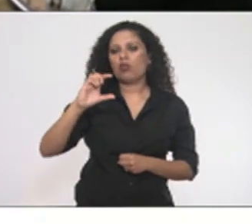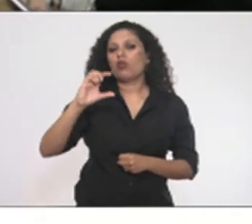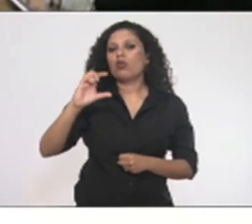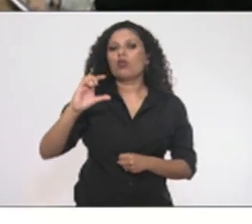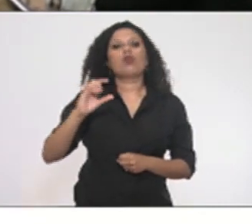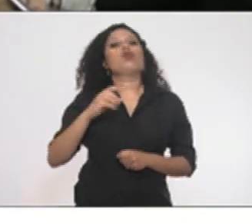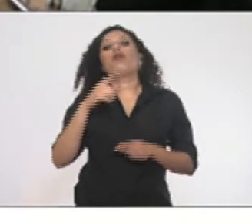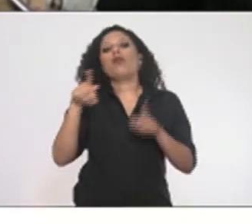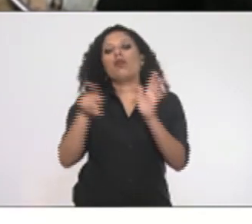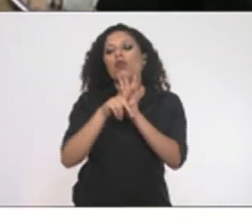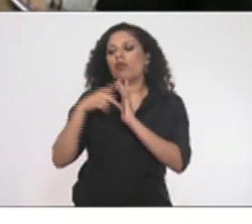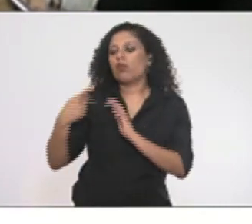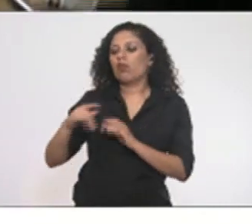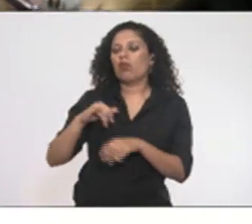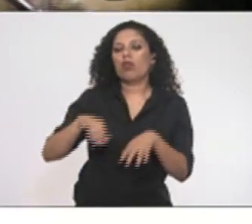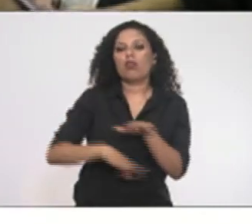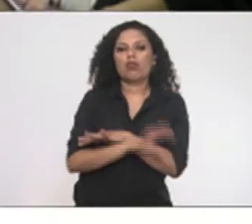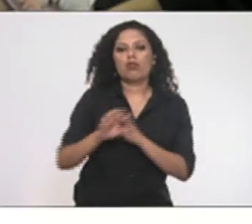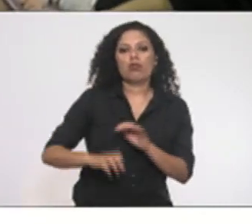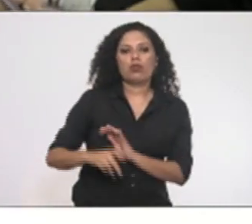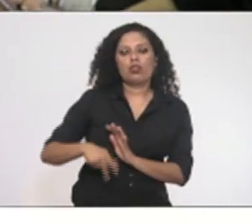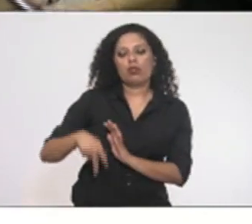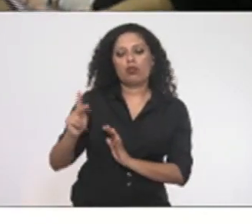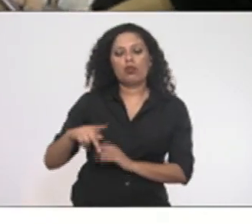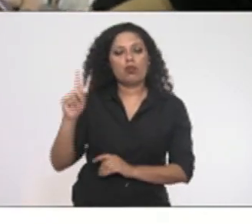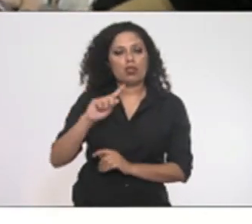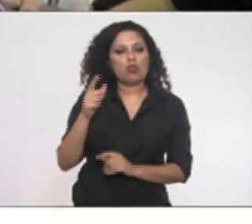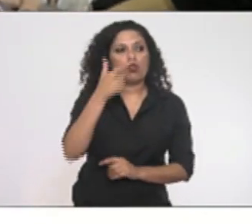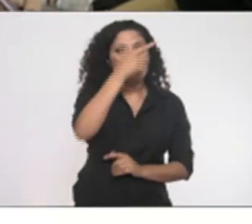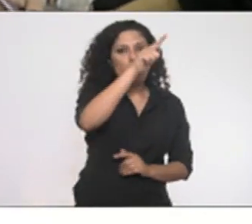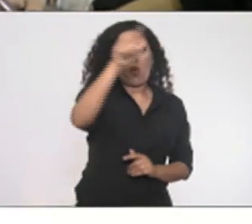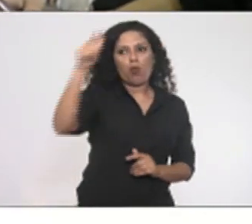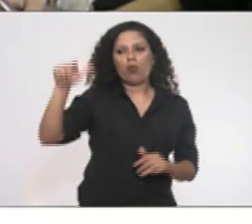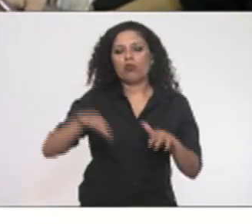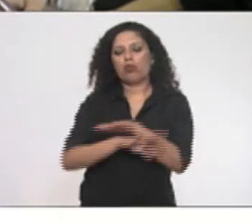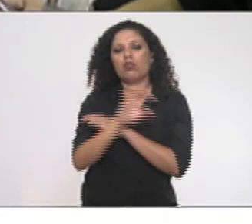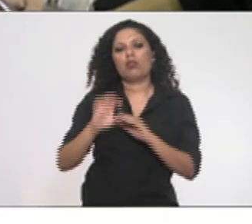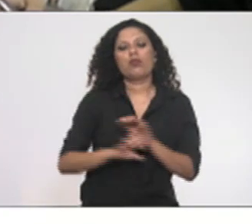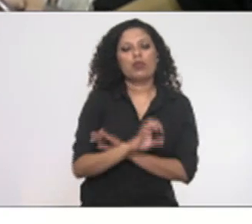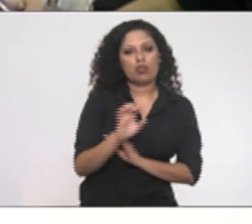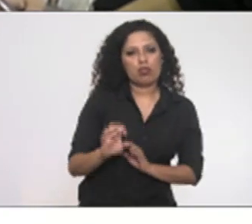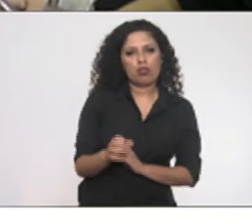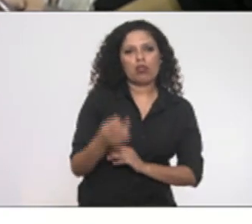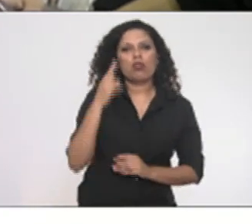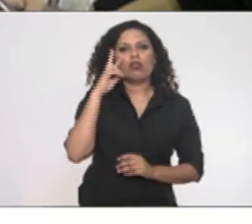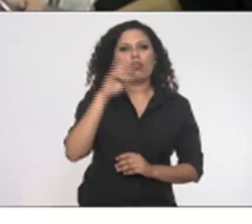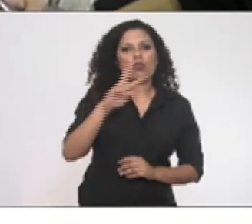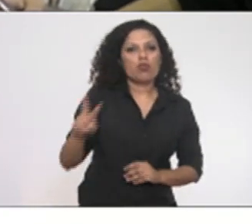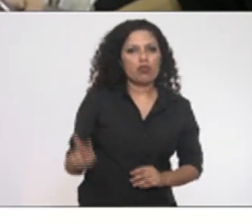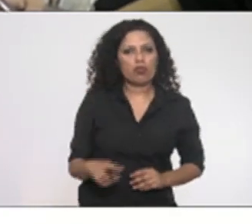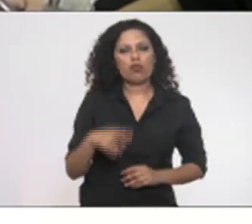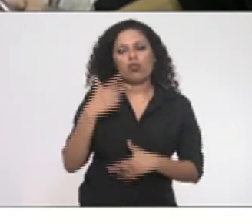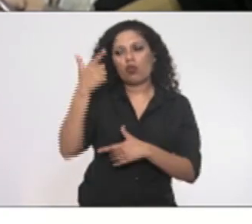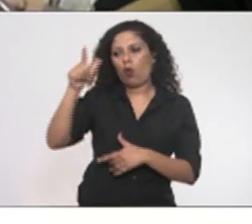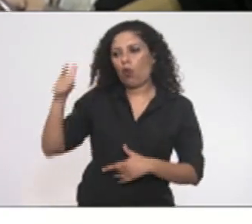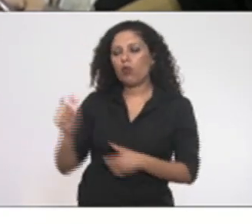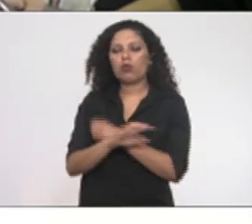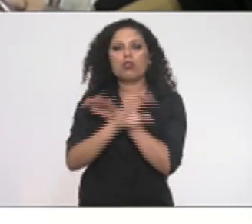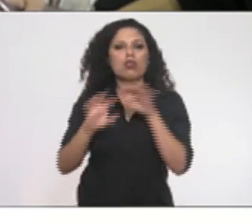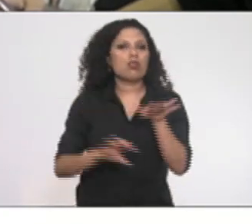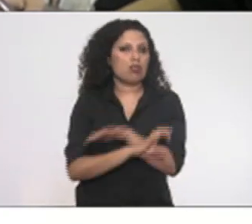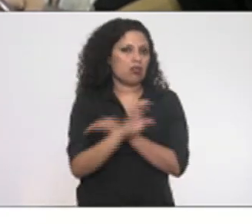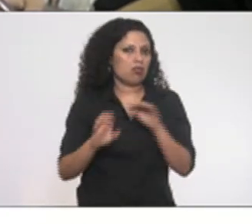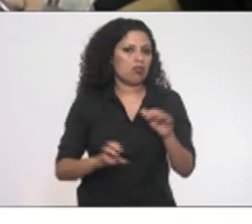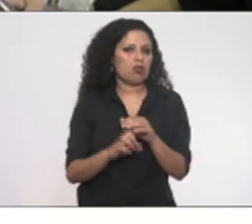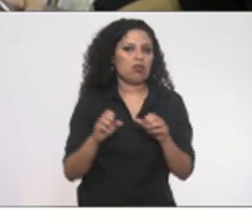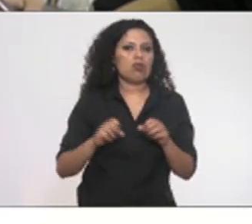pela Petrobras, e sim pelas parceiras dela ou pelos outros produtores. Então, isso já é uma oferta de outros produtores no mercado.